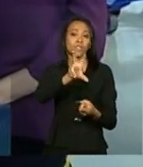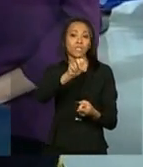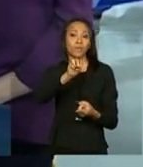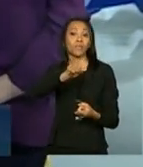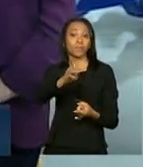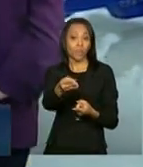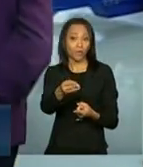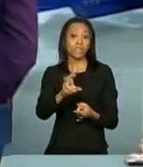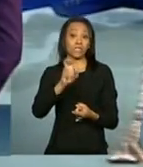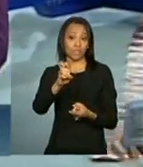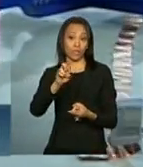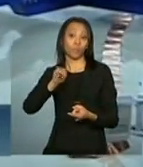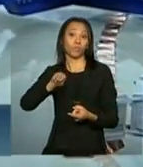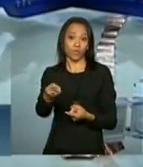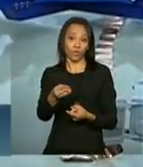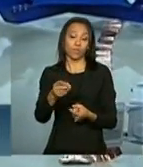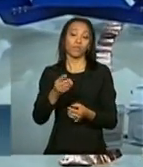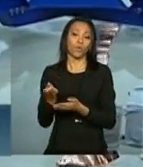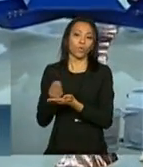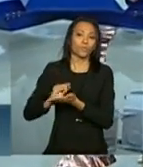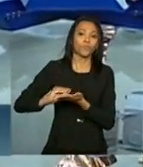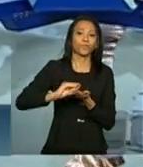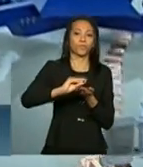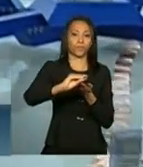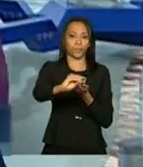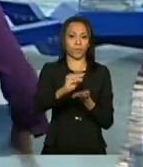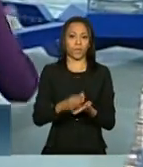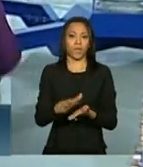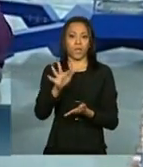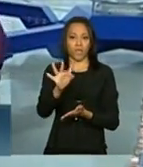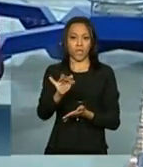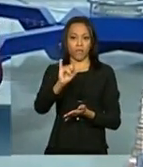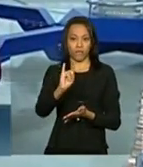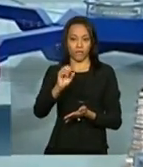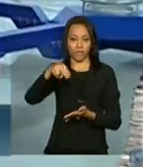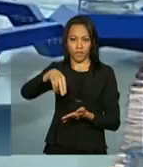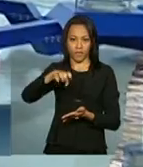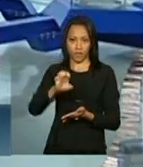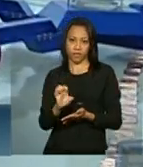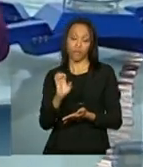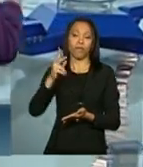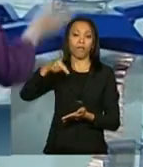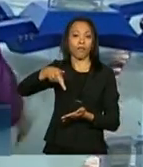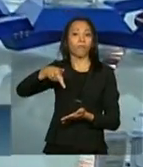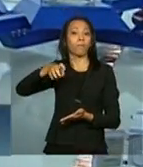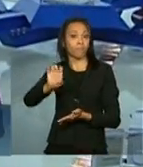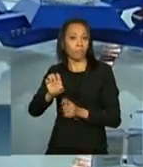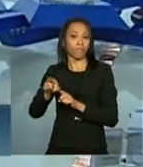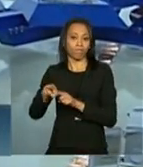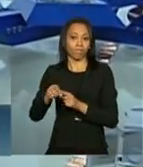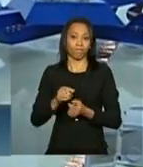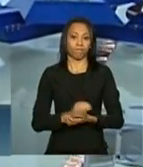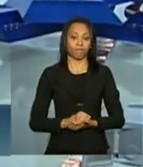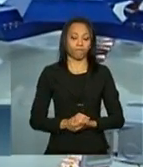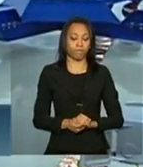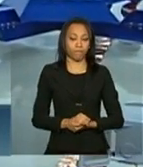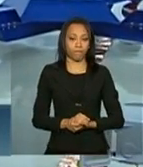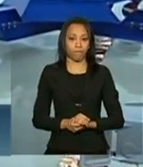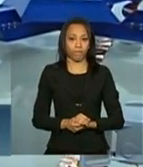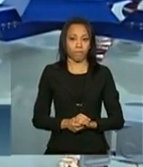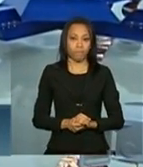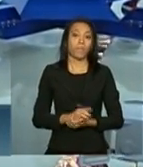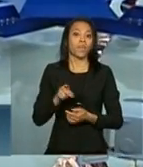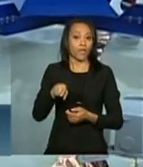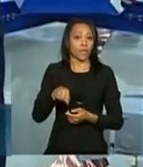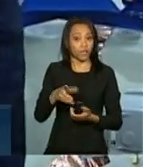reais, 5 milhões foram financiados pela FINEP, a Agência Brasileira de Inovação. A